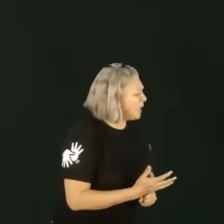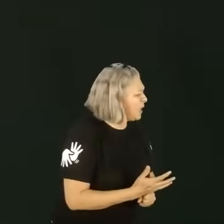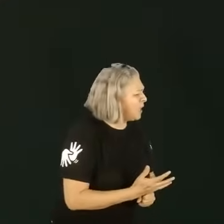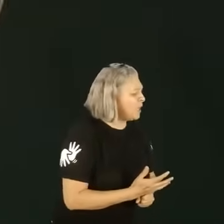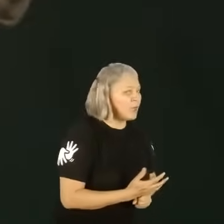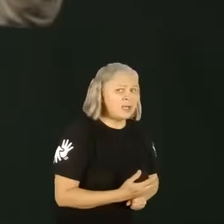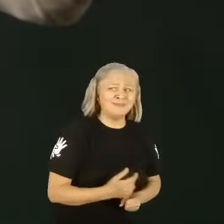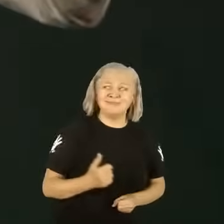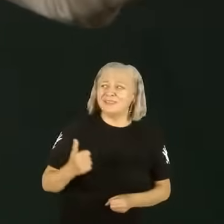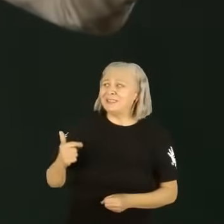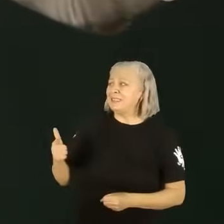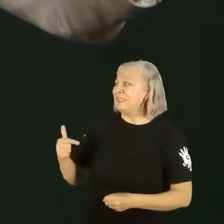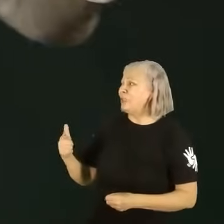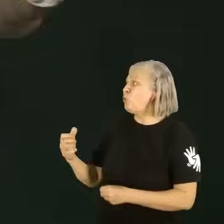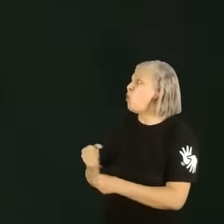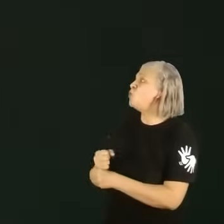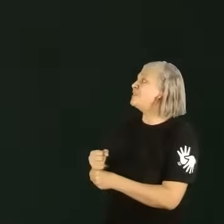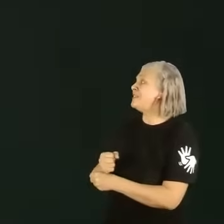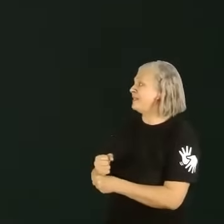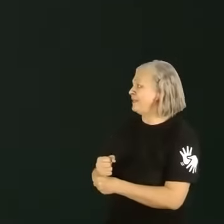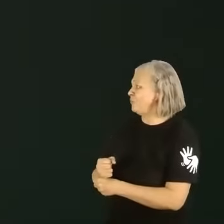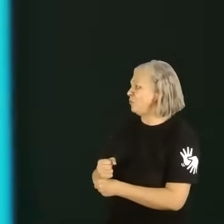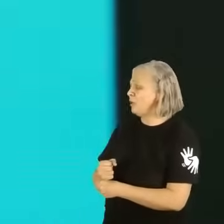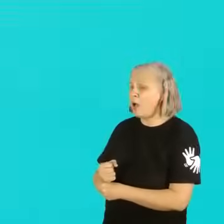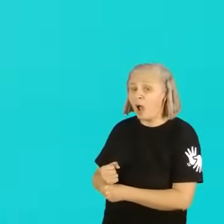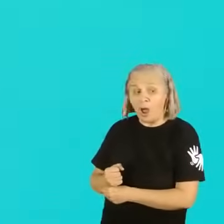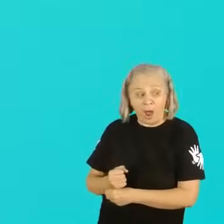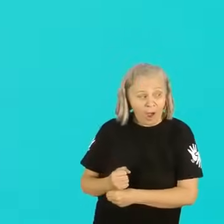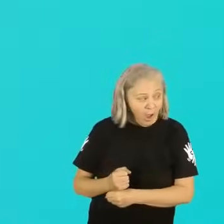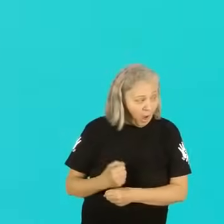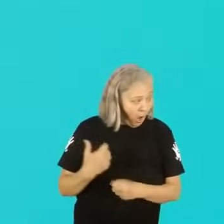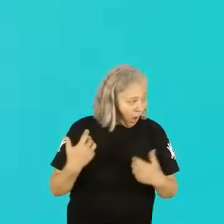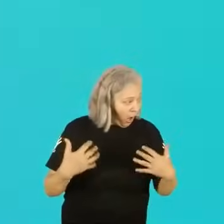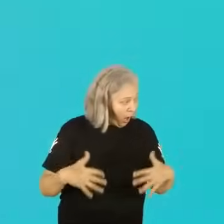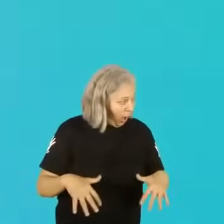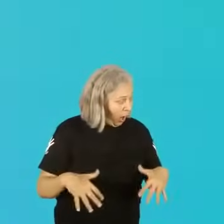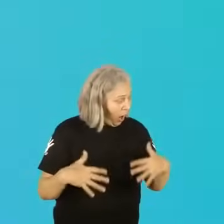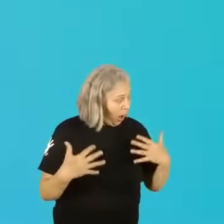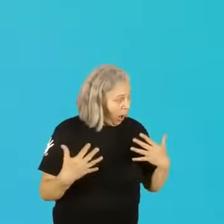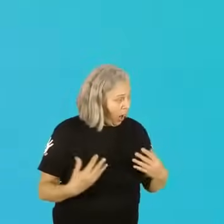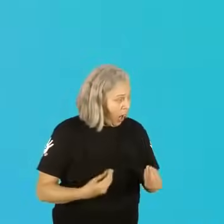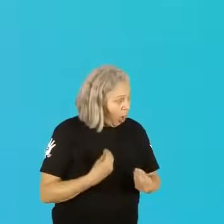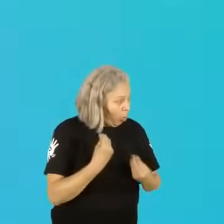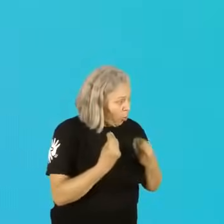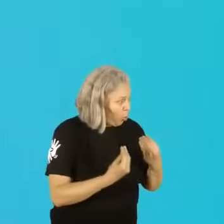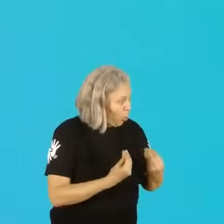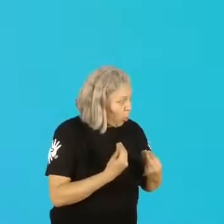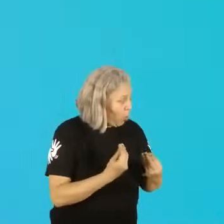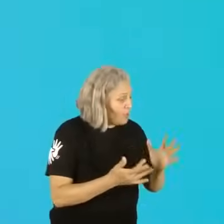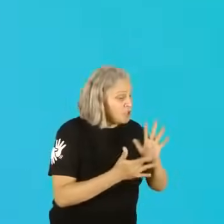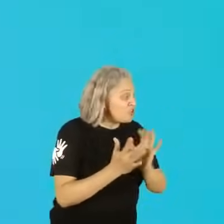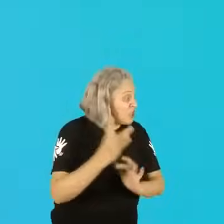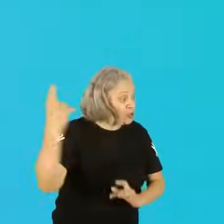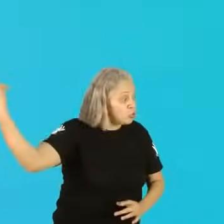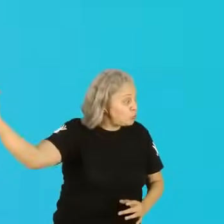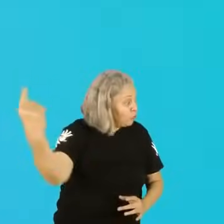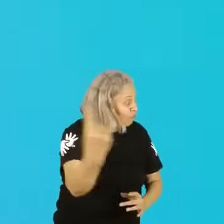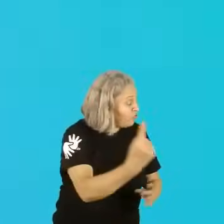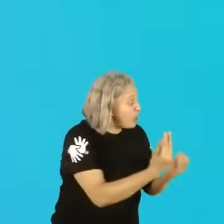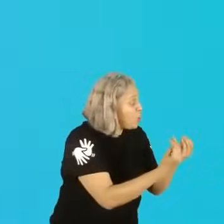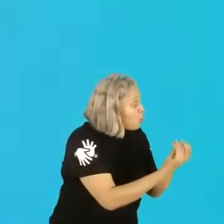Nazaré chamado Jesus Cristo, o qual, diante de situações mais difíceis do que a